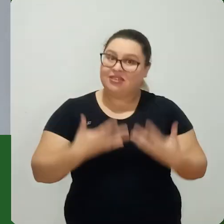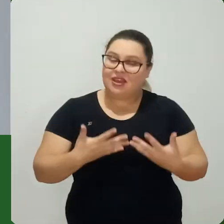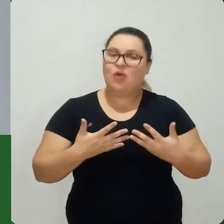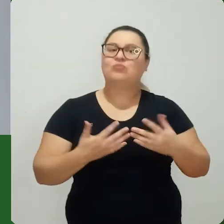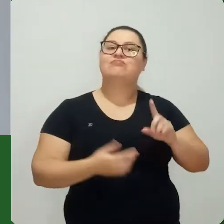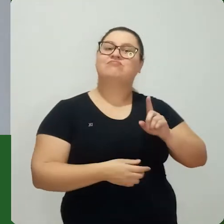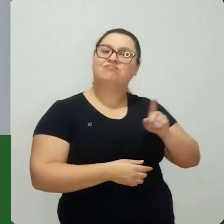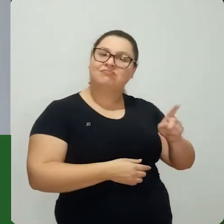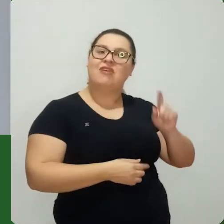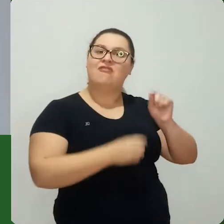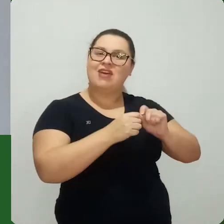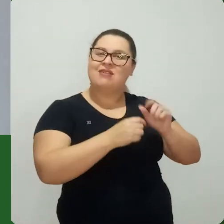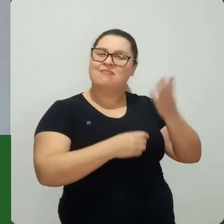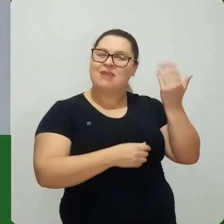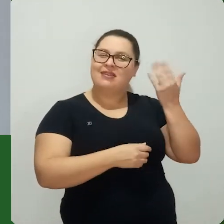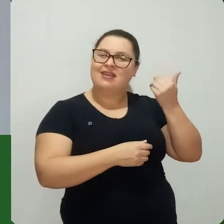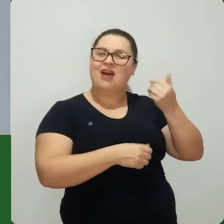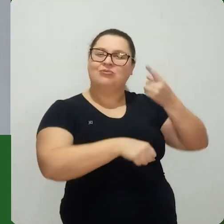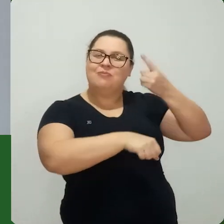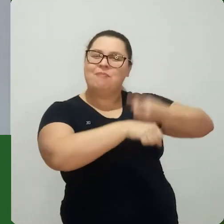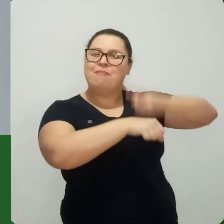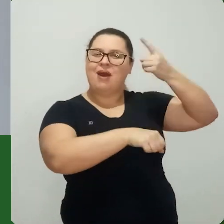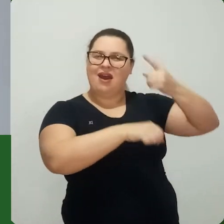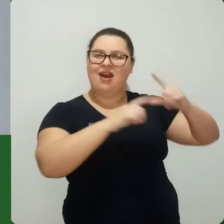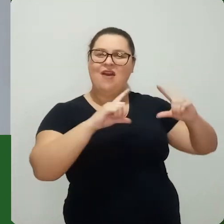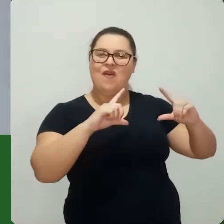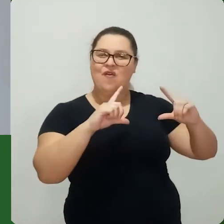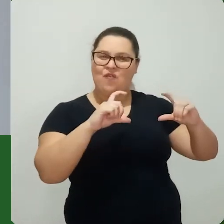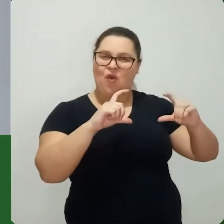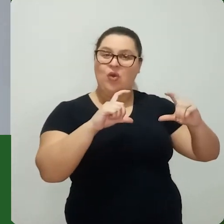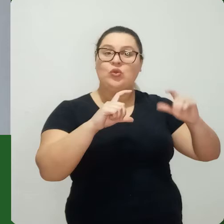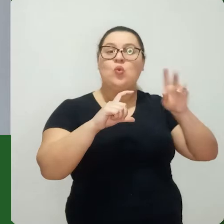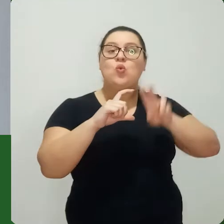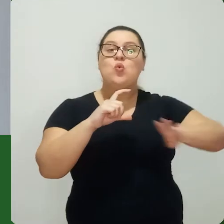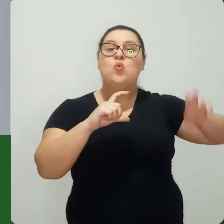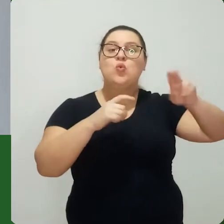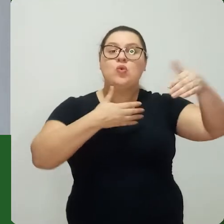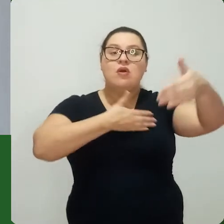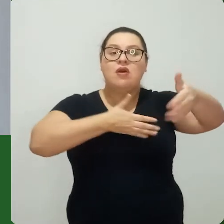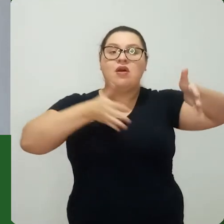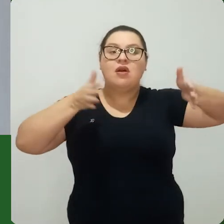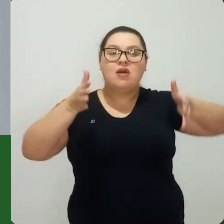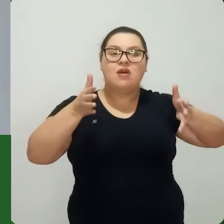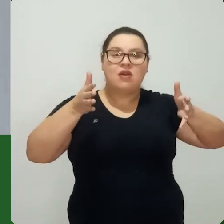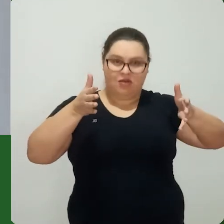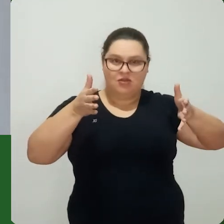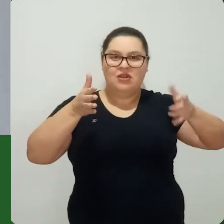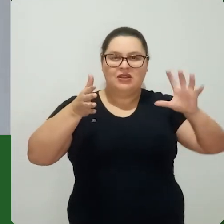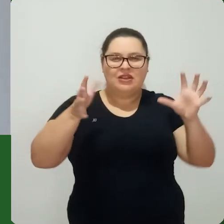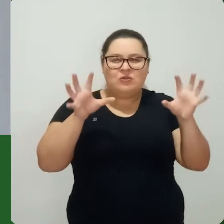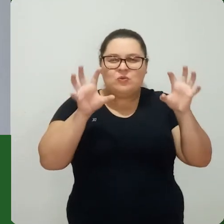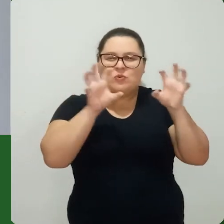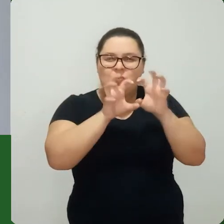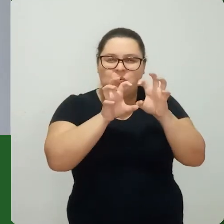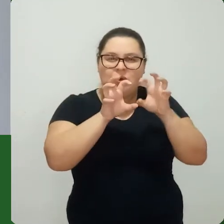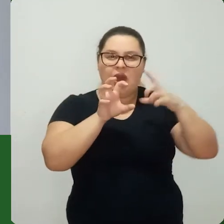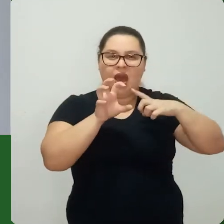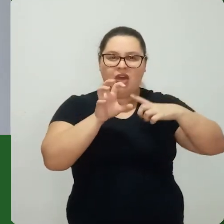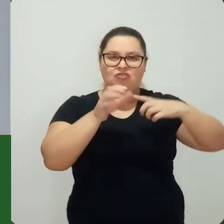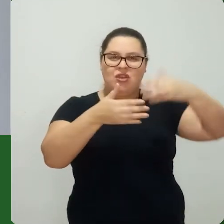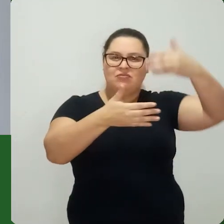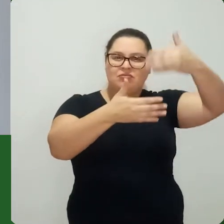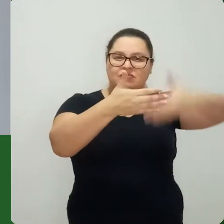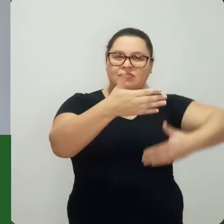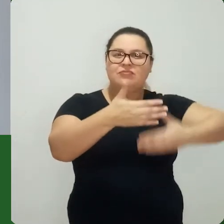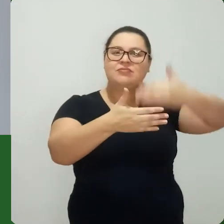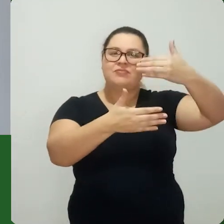um revestimento fotossensível. Então, esse revestimento ficou na placa, né? A placa ficou no fundo da câmera escura, a gente tinha um furinho, e esse furinho